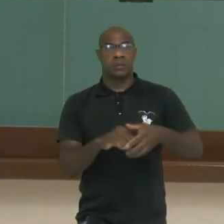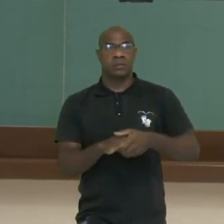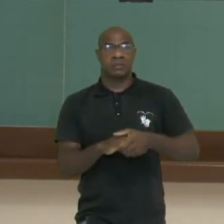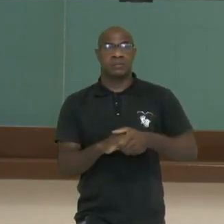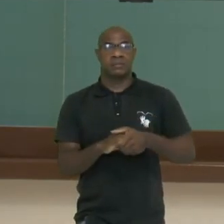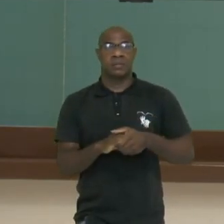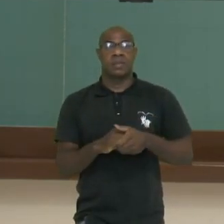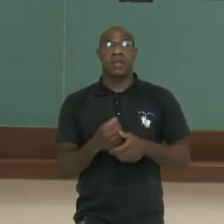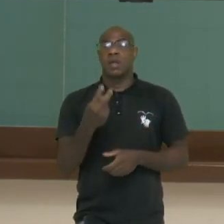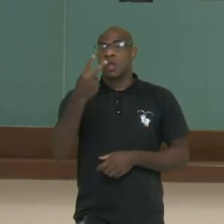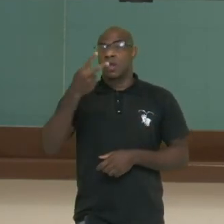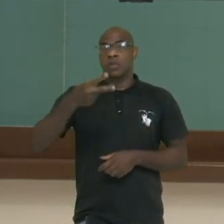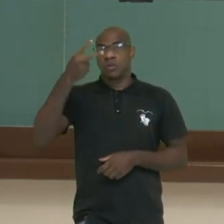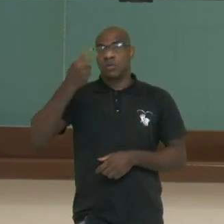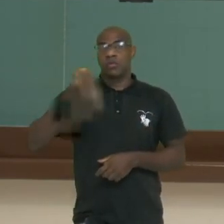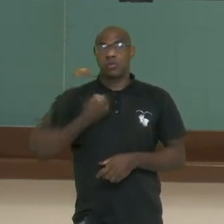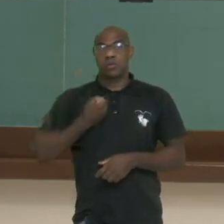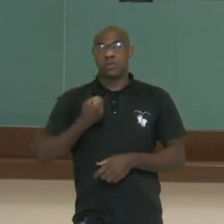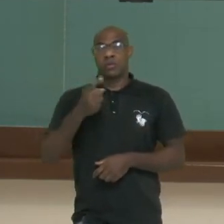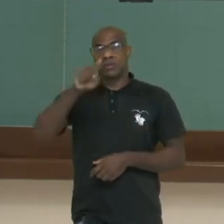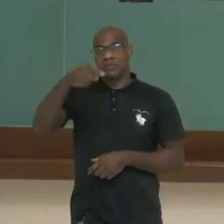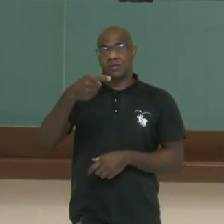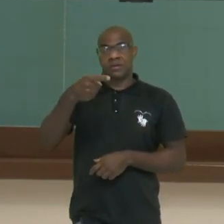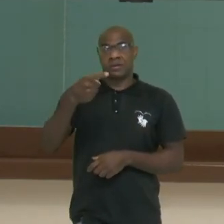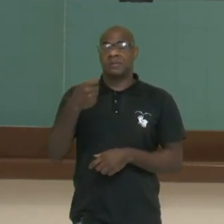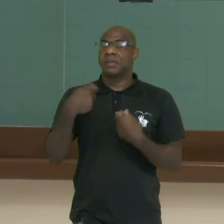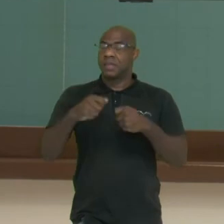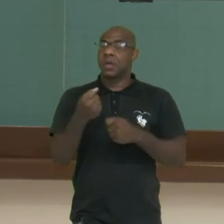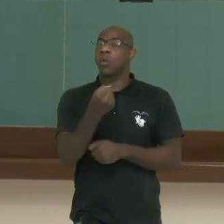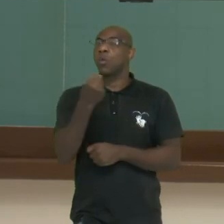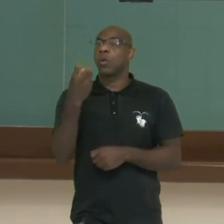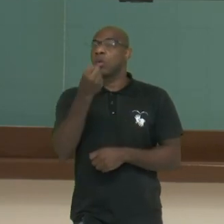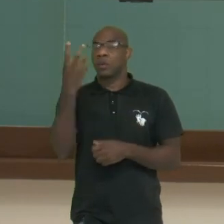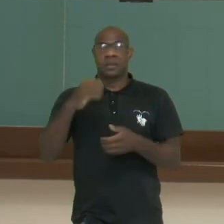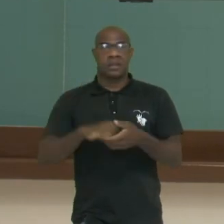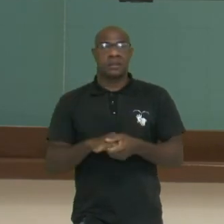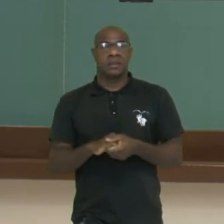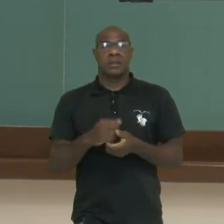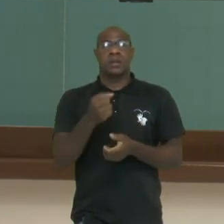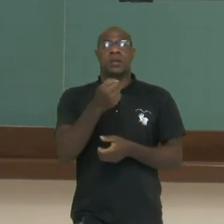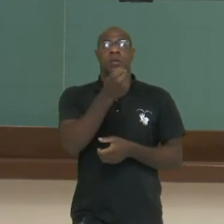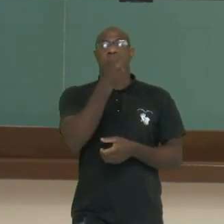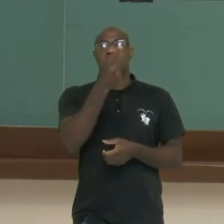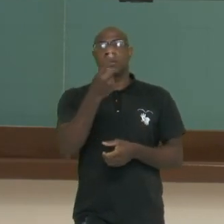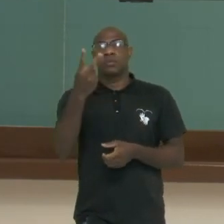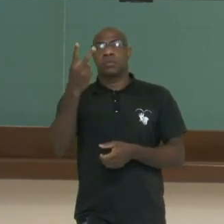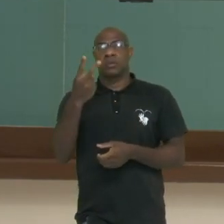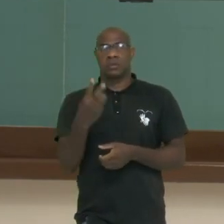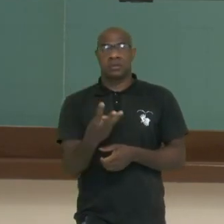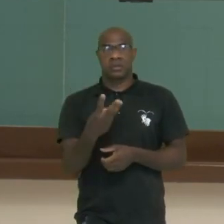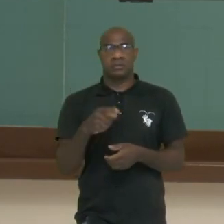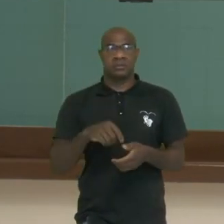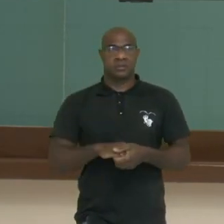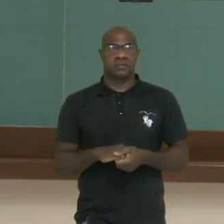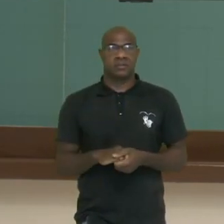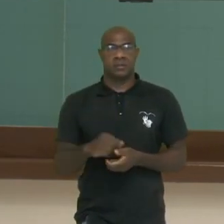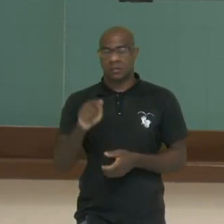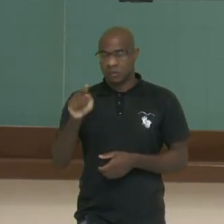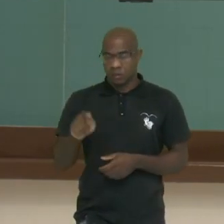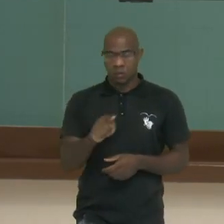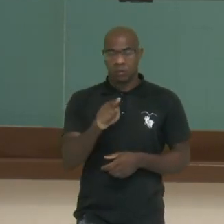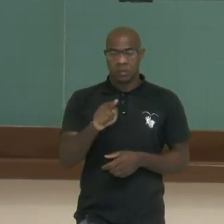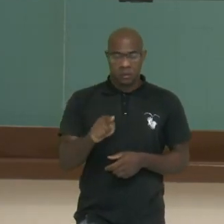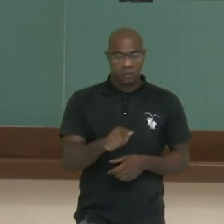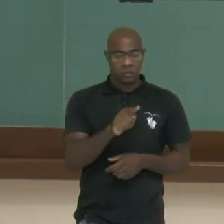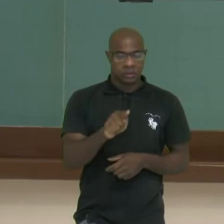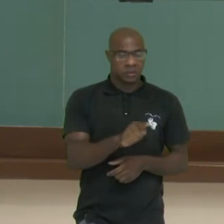são dois números decimais, a gente tem que contar quantas casinhas que tem depois da vírgula. 1, 2, 3, né? E volta aqui, 1, 2, 3. Tem que ter